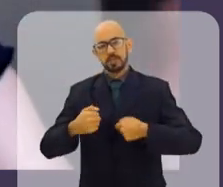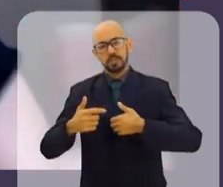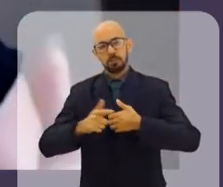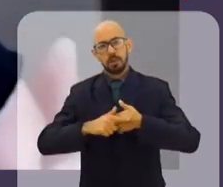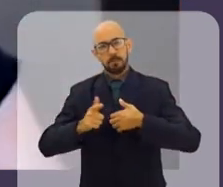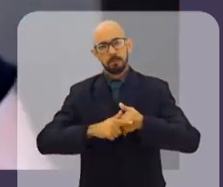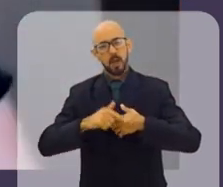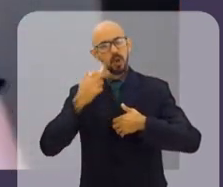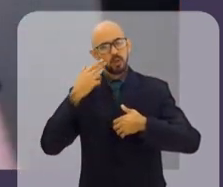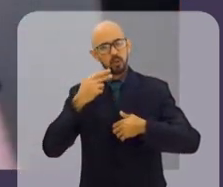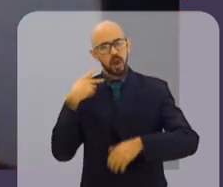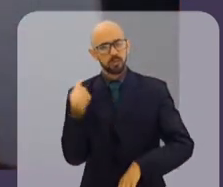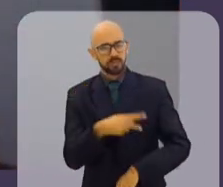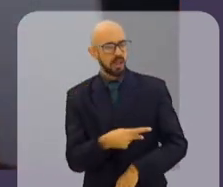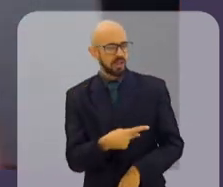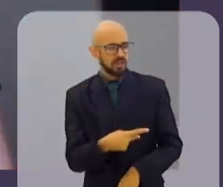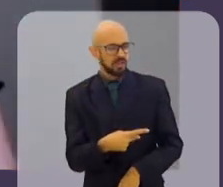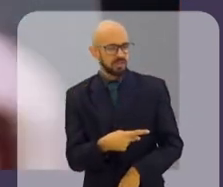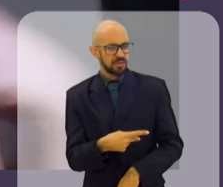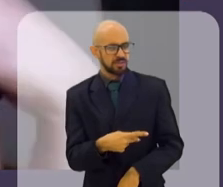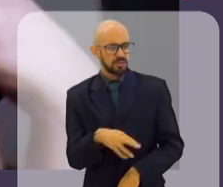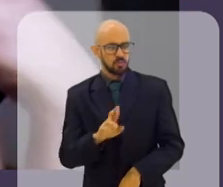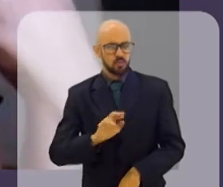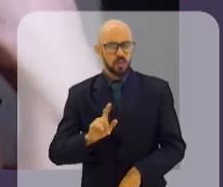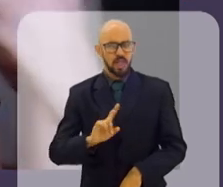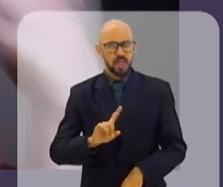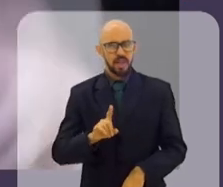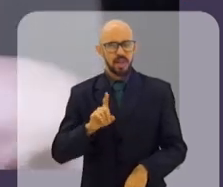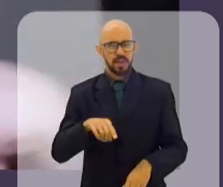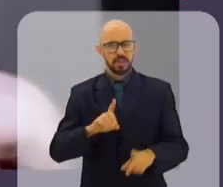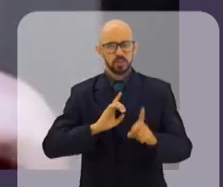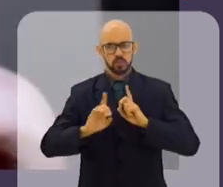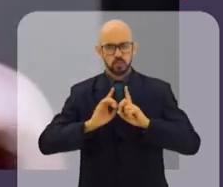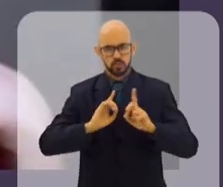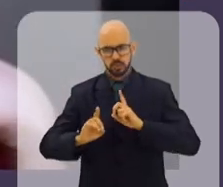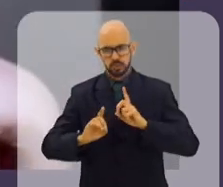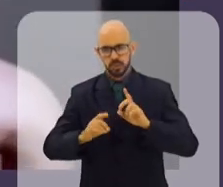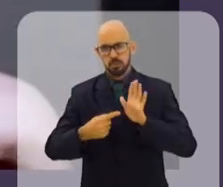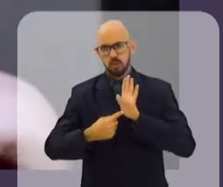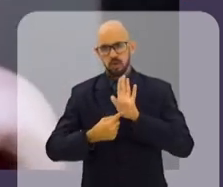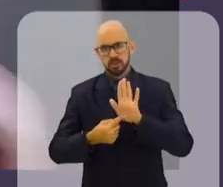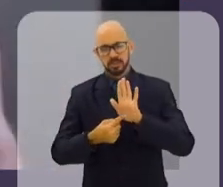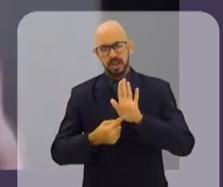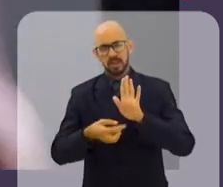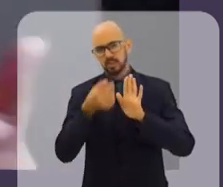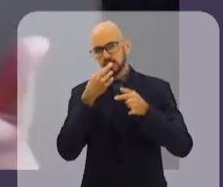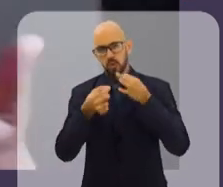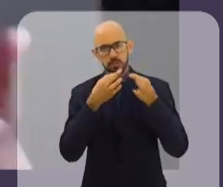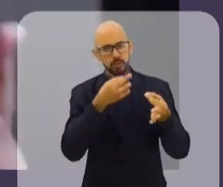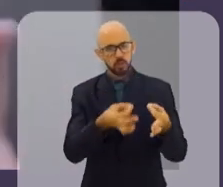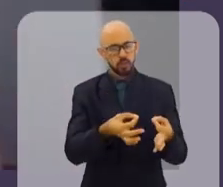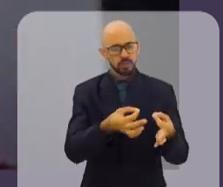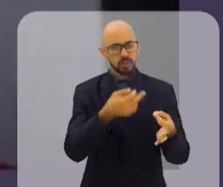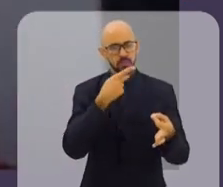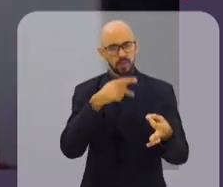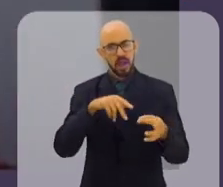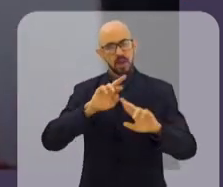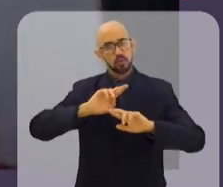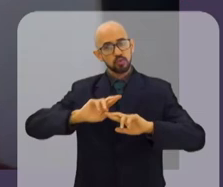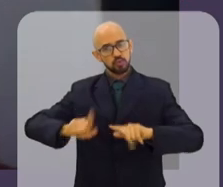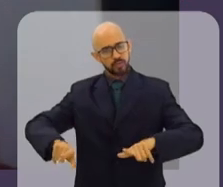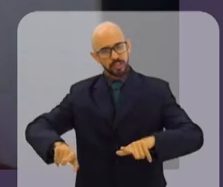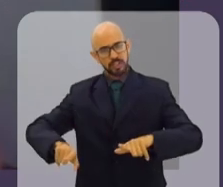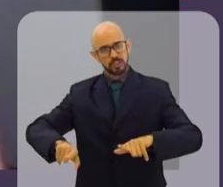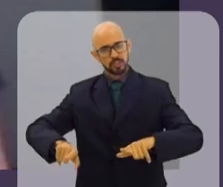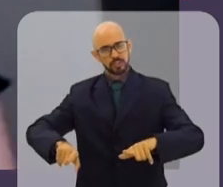papel natural dentro da sociedade. Então, discutir e trazer essas vozes que falam de formas